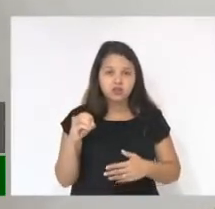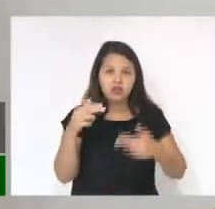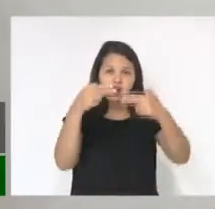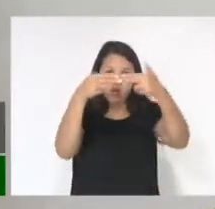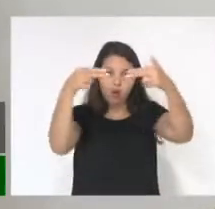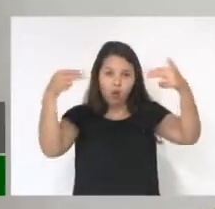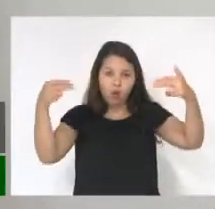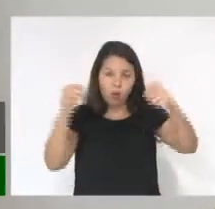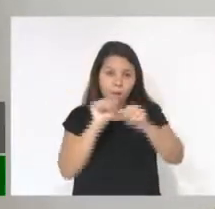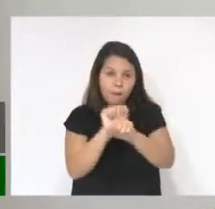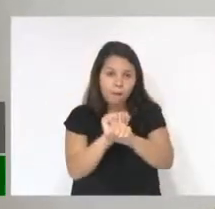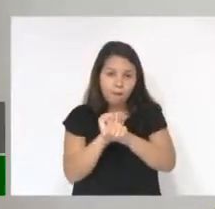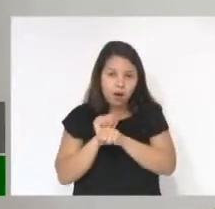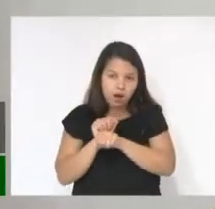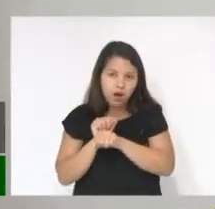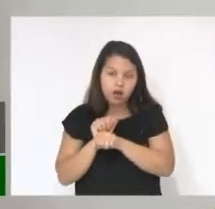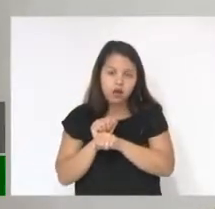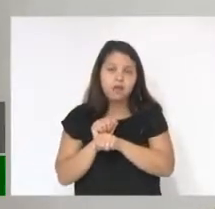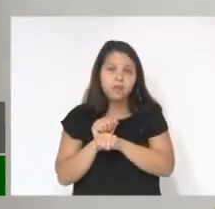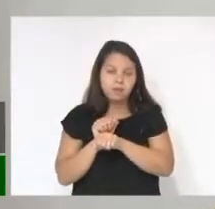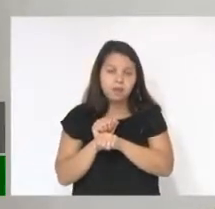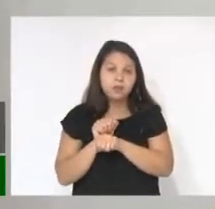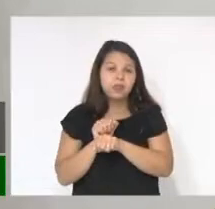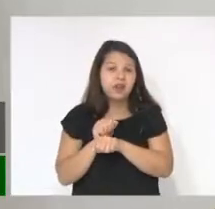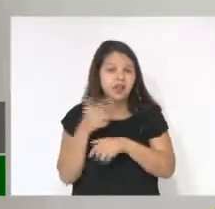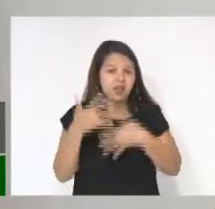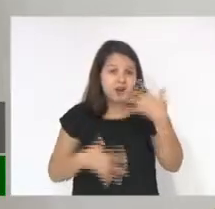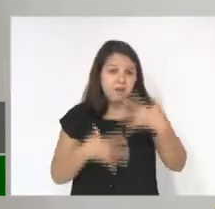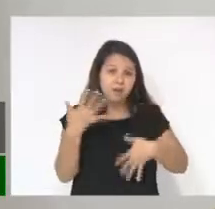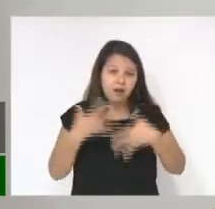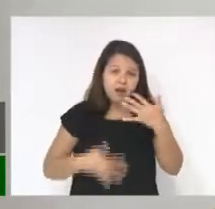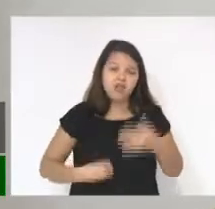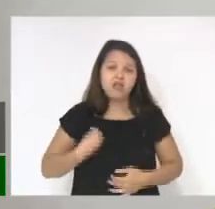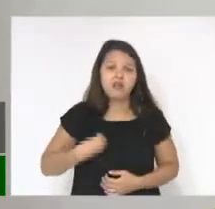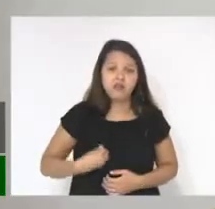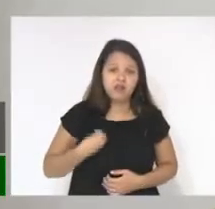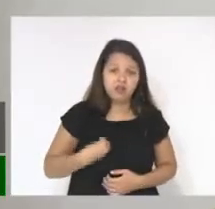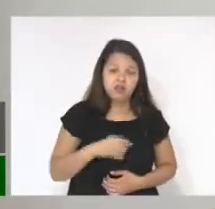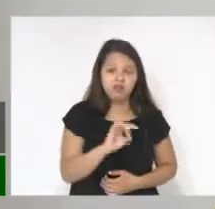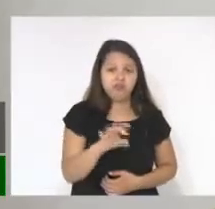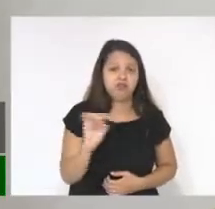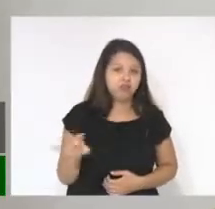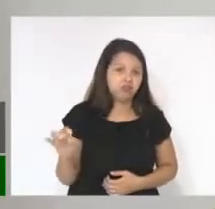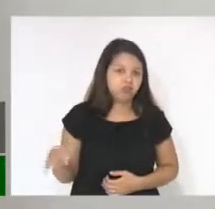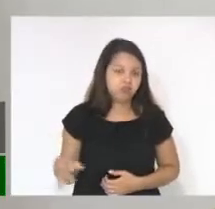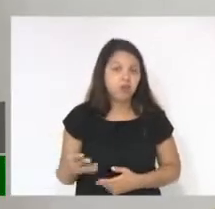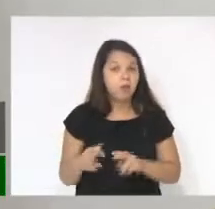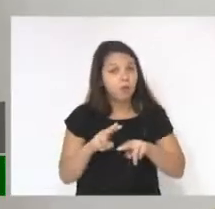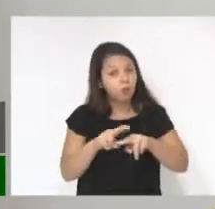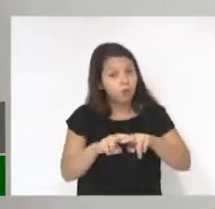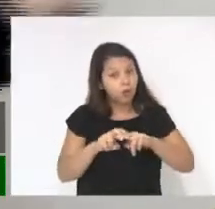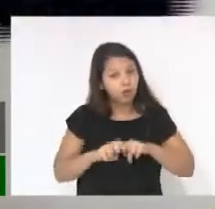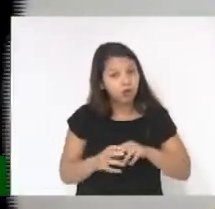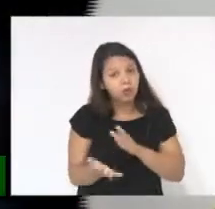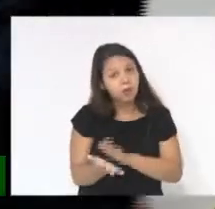atrapalha. Atrapalha a vida de cada um de nossos cidadãos. Portanto, parabéns ao nosso governador por